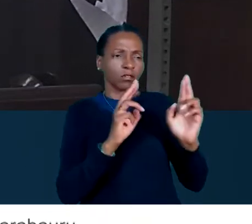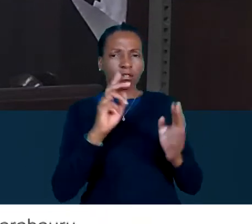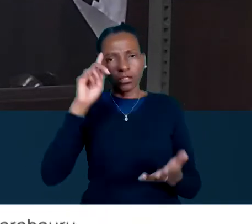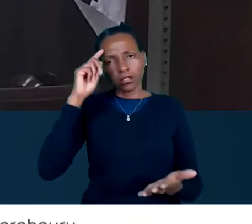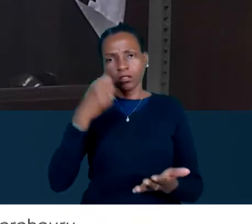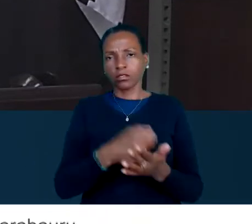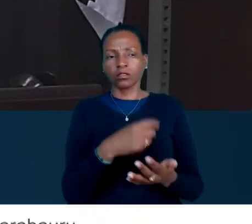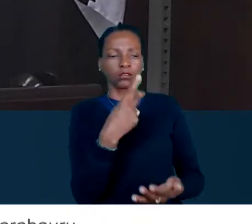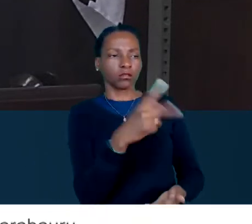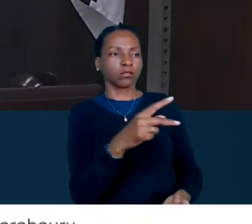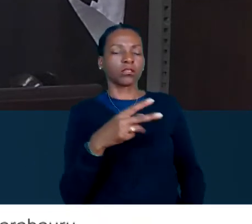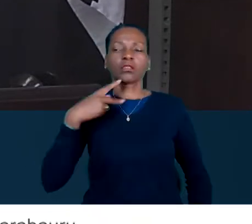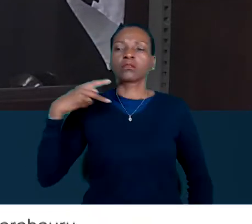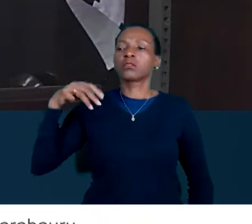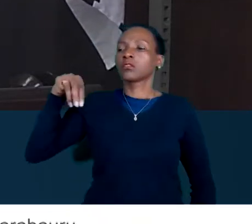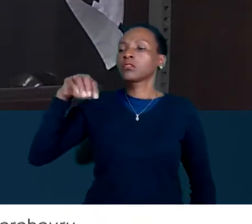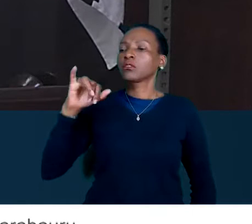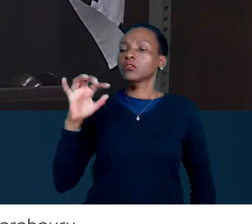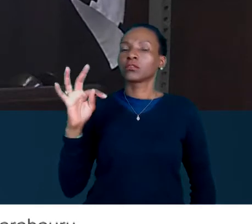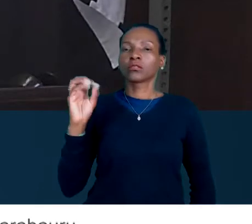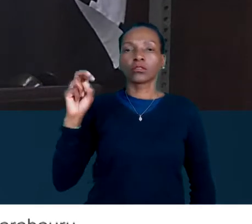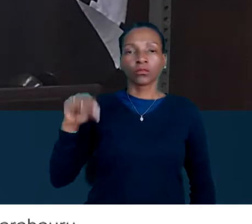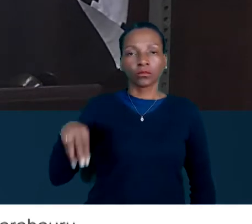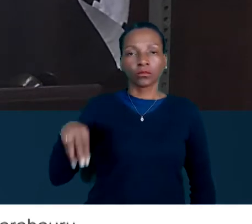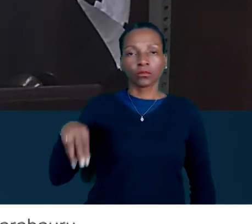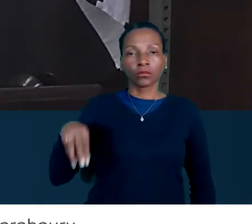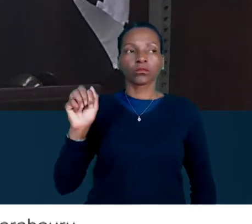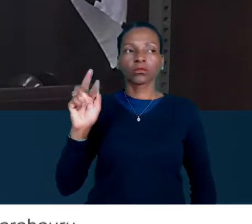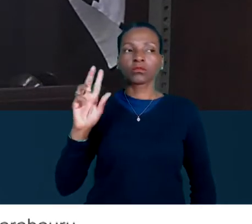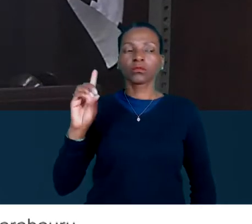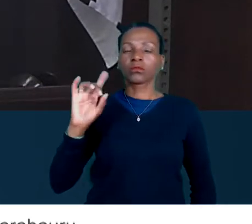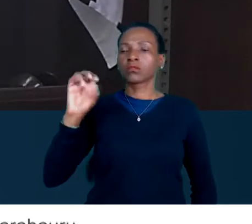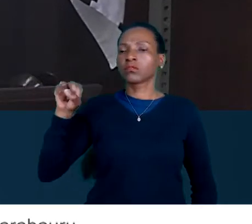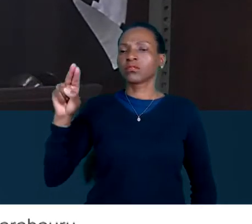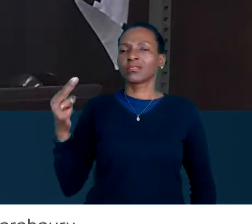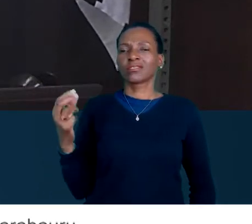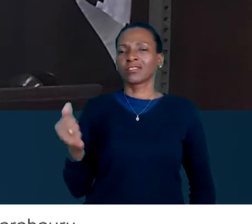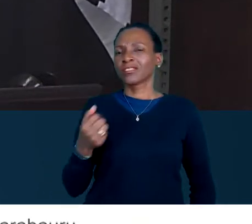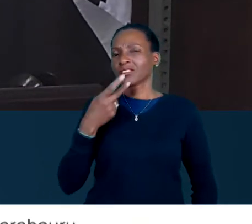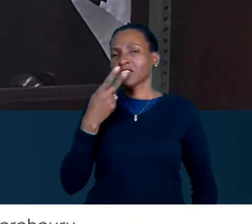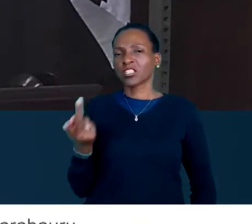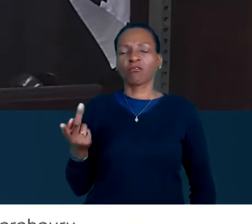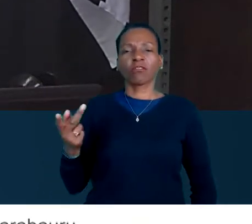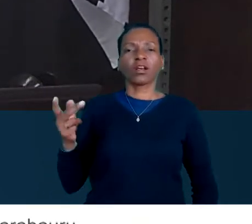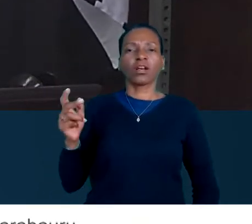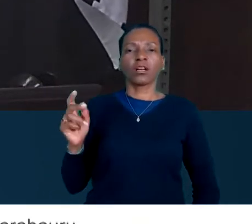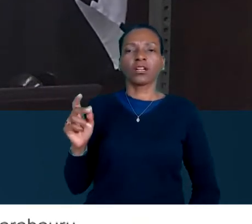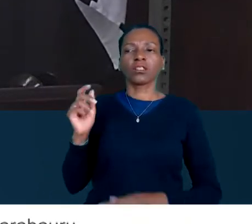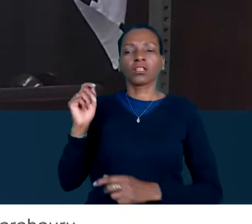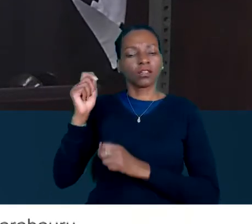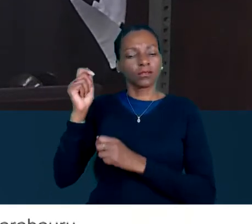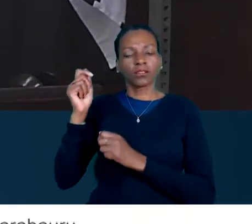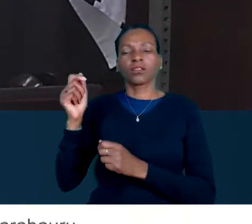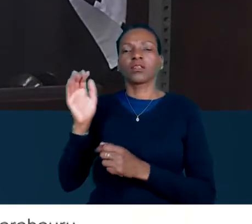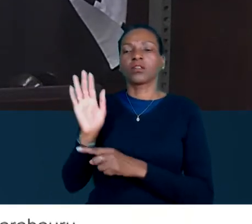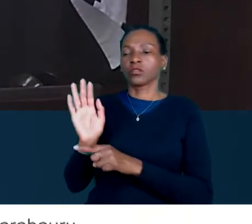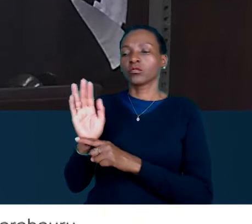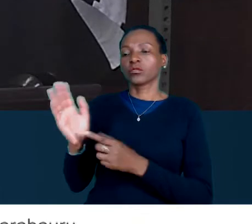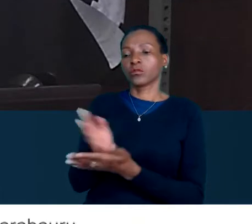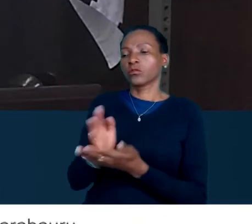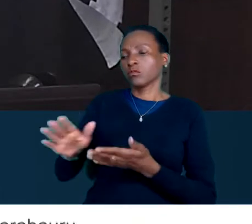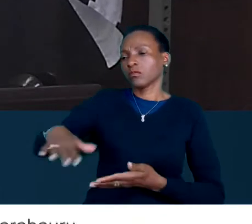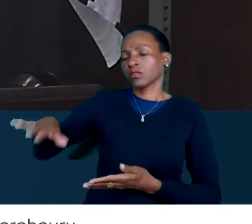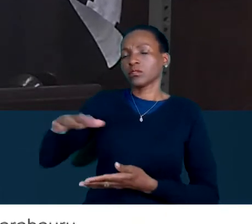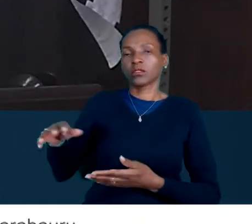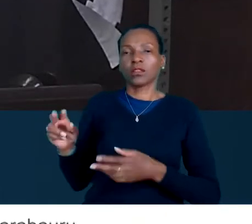ele faz manifestações aqui em prol de determinados bairros da cidade e determinados assuntos e também respeita à doutora telma